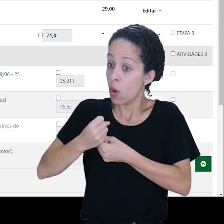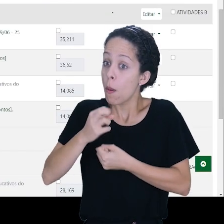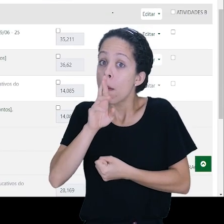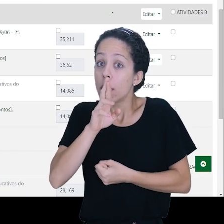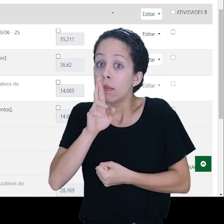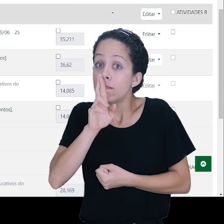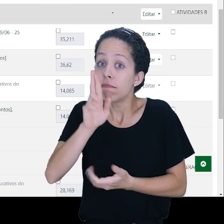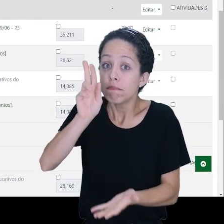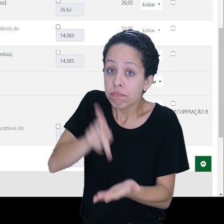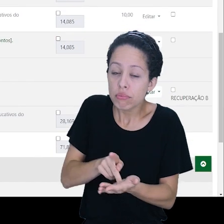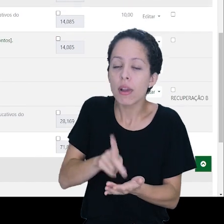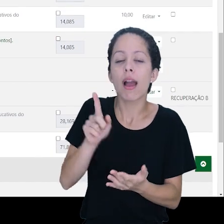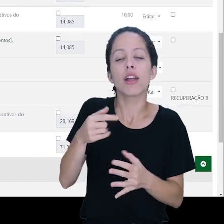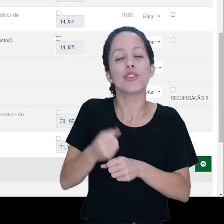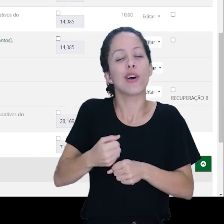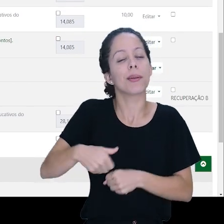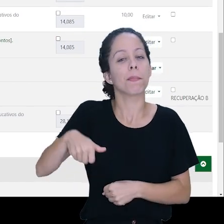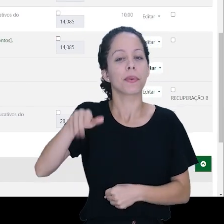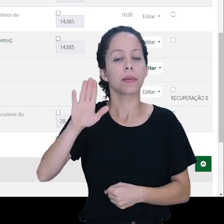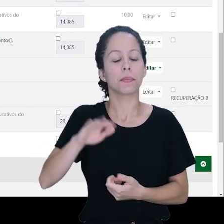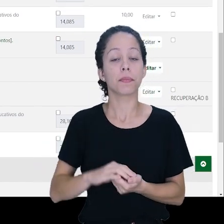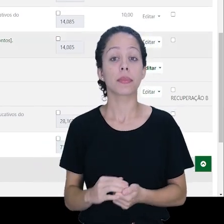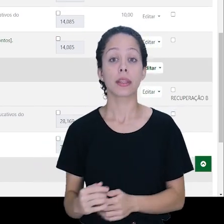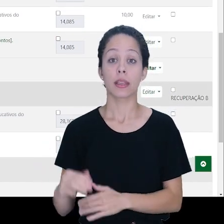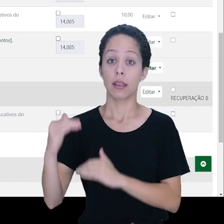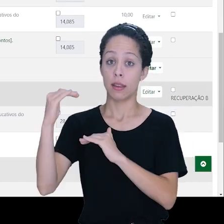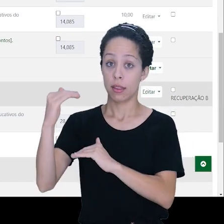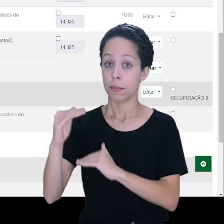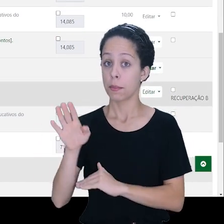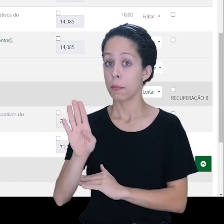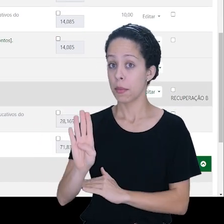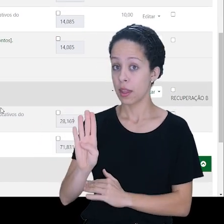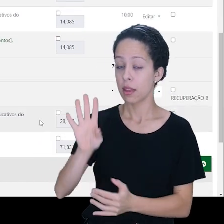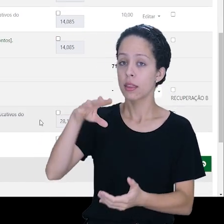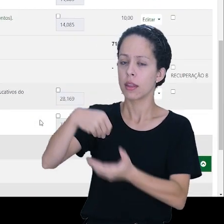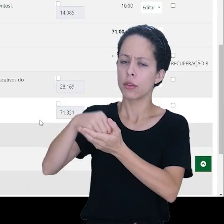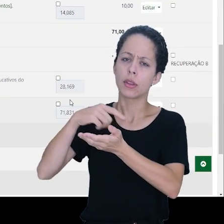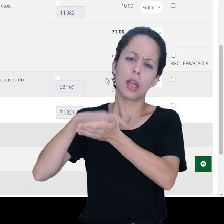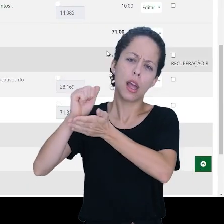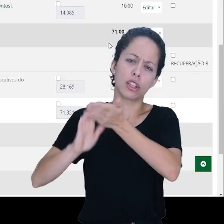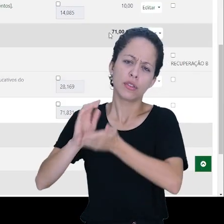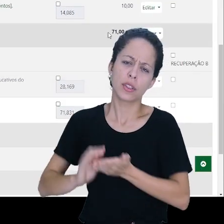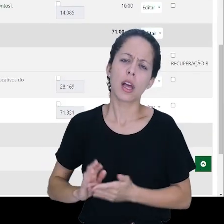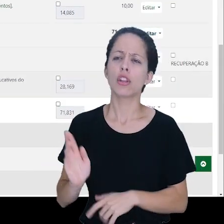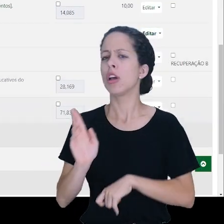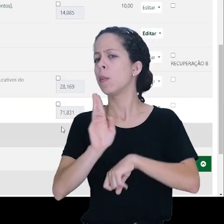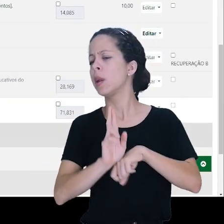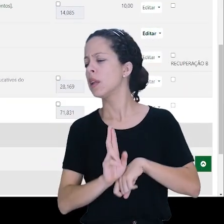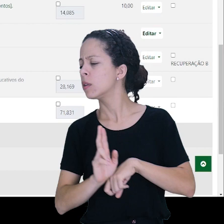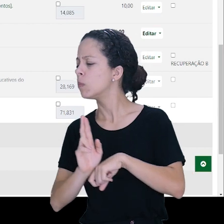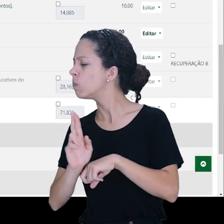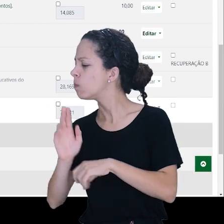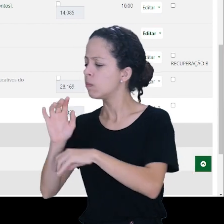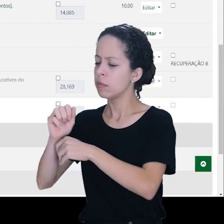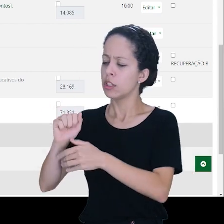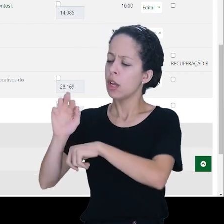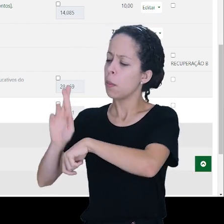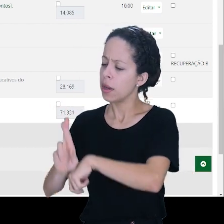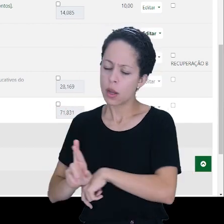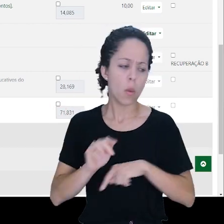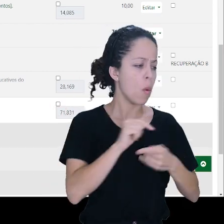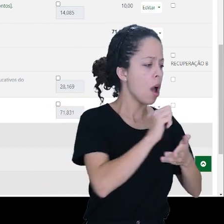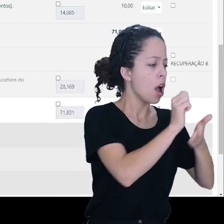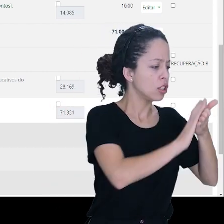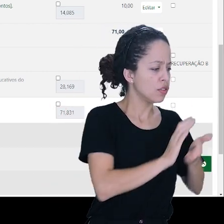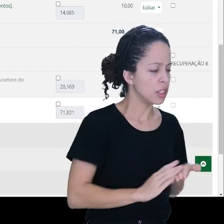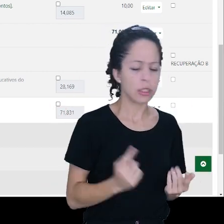entre essas duas e também uma etapa B que tem atividades bem recuperação B que também faz a maior nota entre